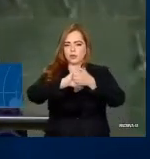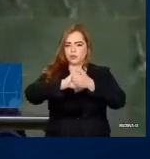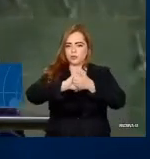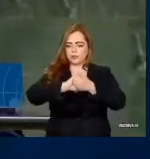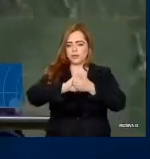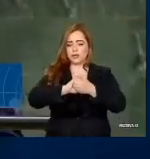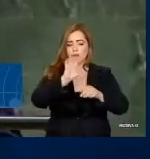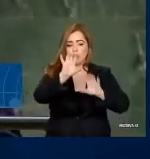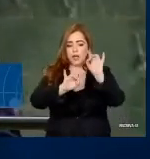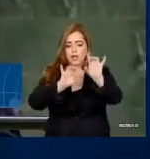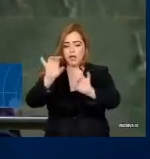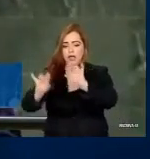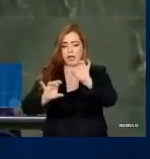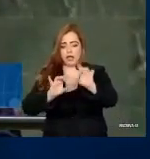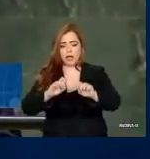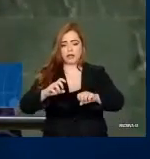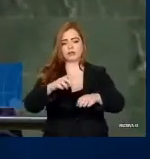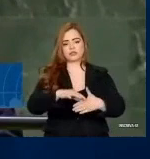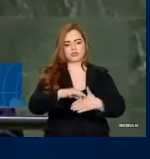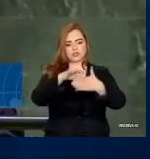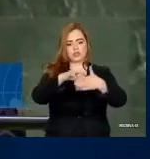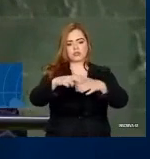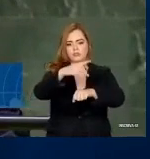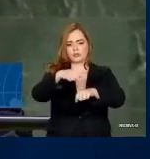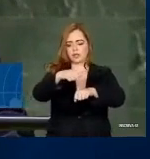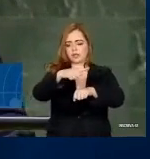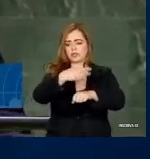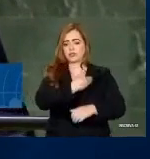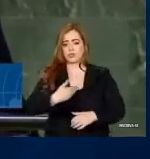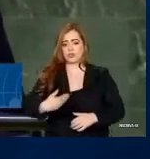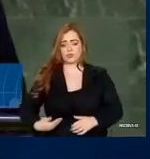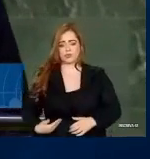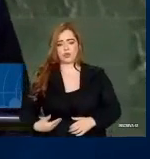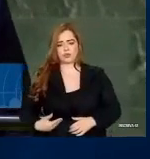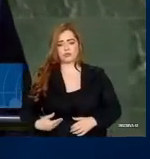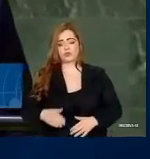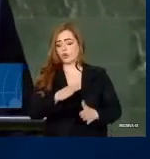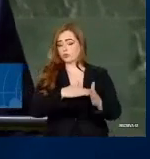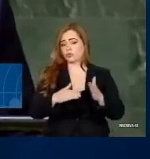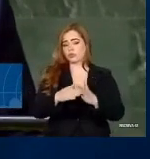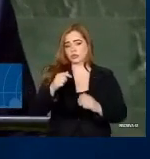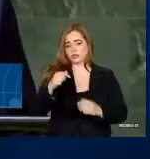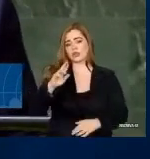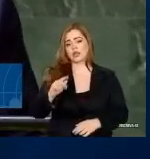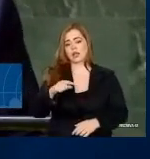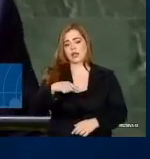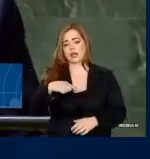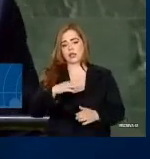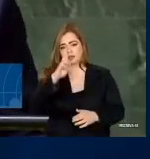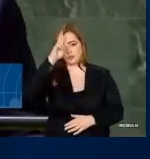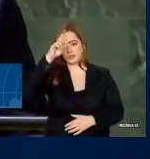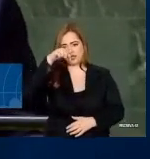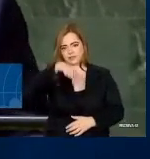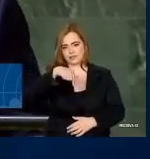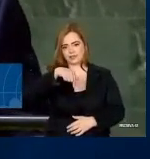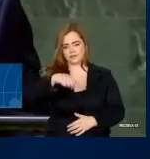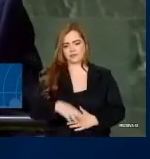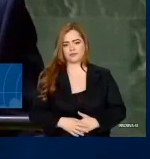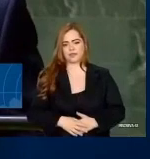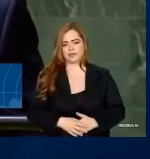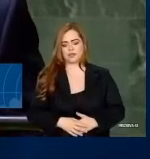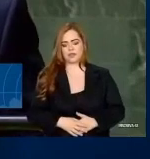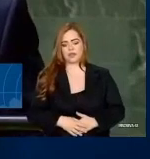E esquece. Agora, o Lula, ele sempre... quem escreveu, eu estava até lendo aqui, foi o embaixador Mário Vieira,